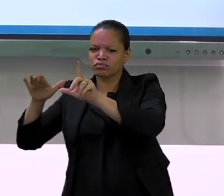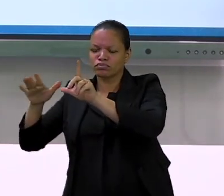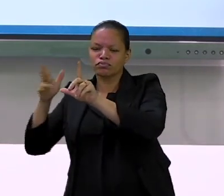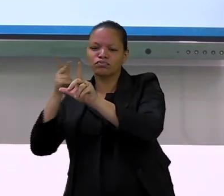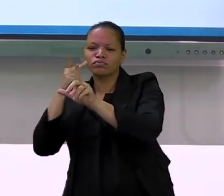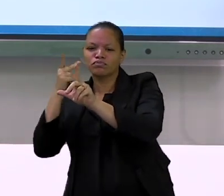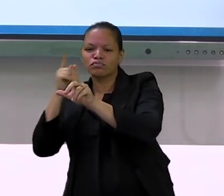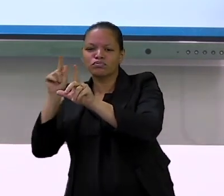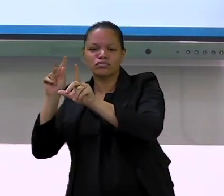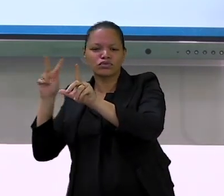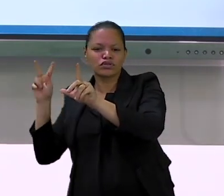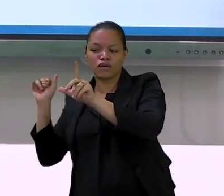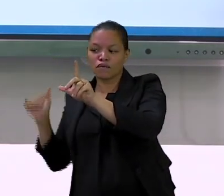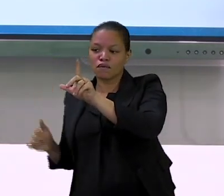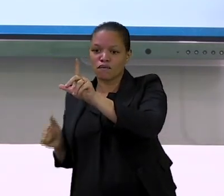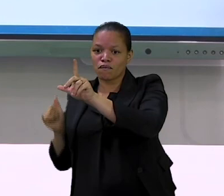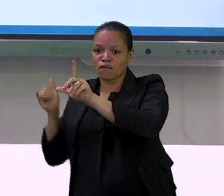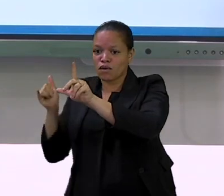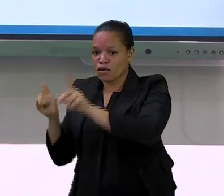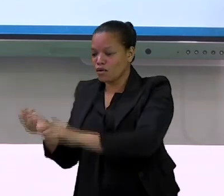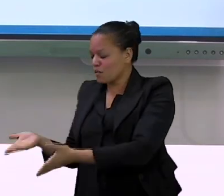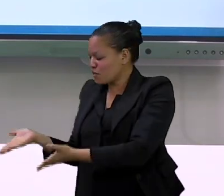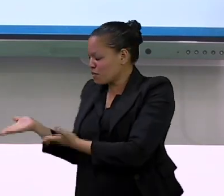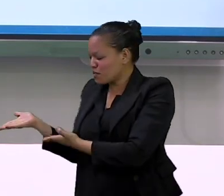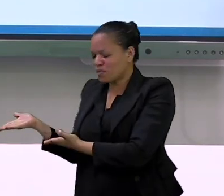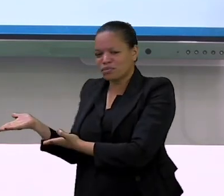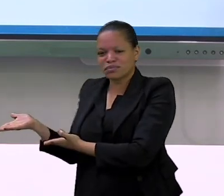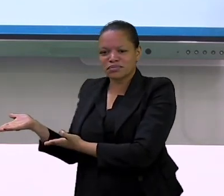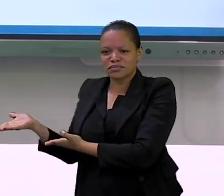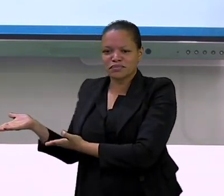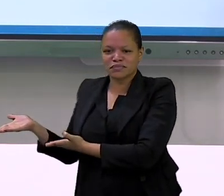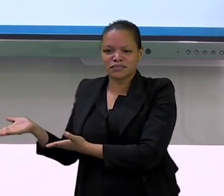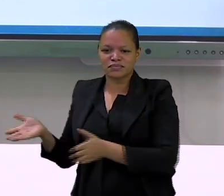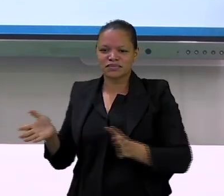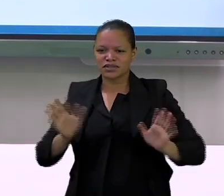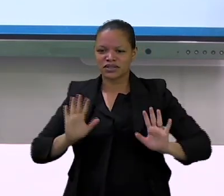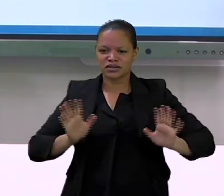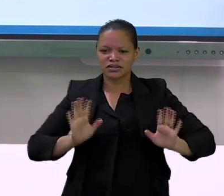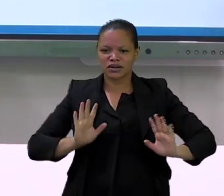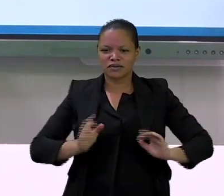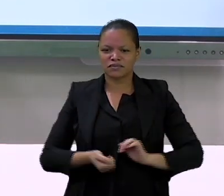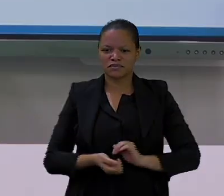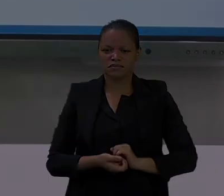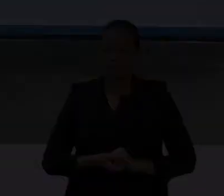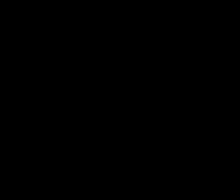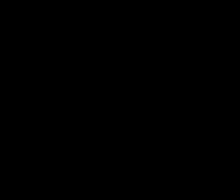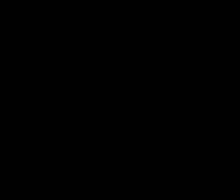câmera do seu celular para essa imagem que aparece aqui no cantinho da tela. Tchau, tchau!